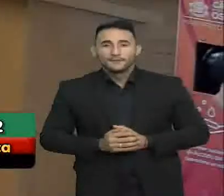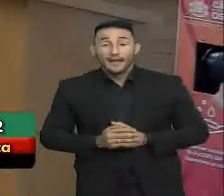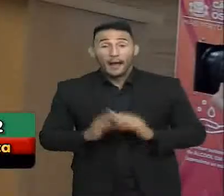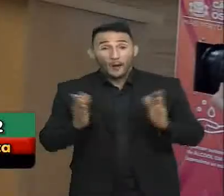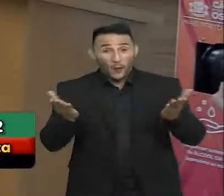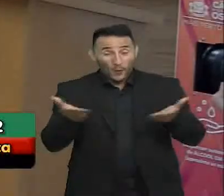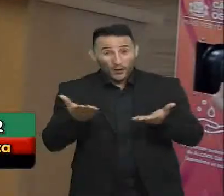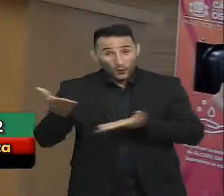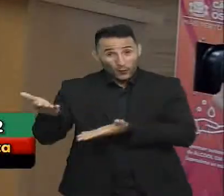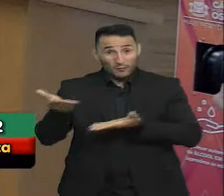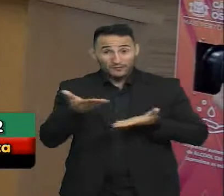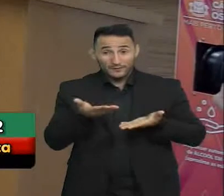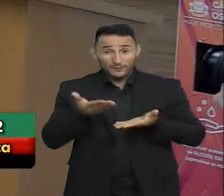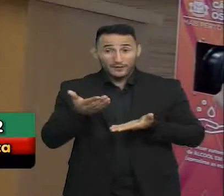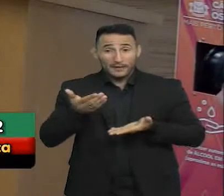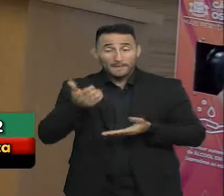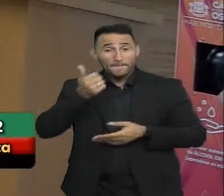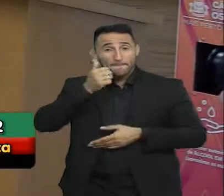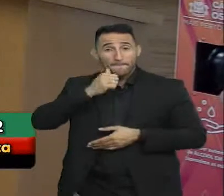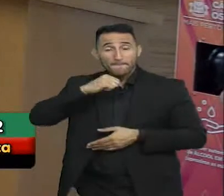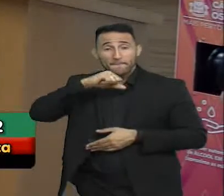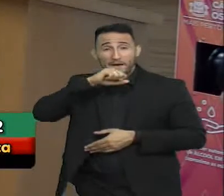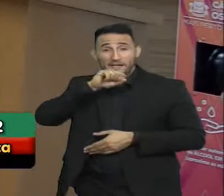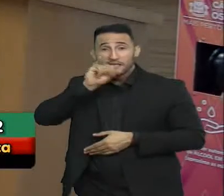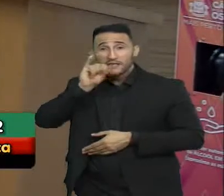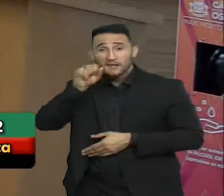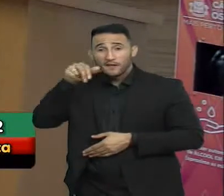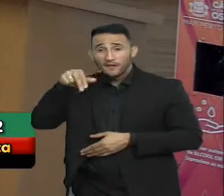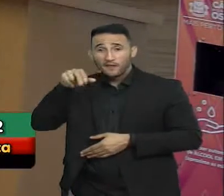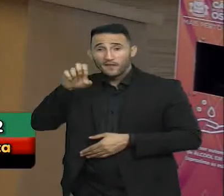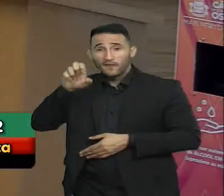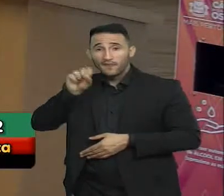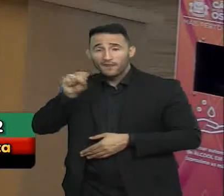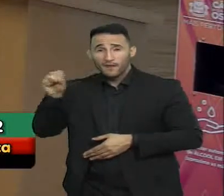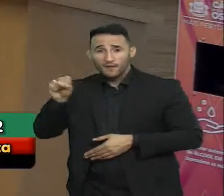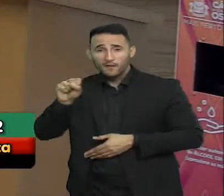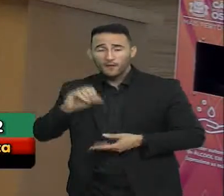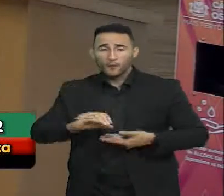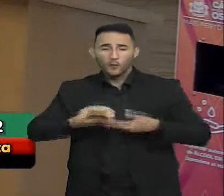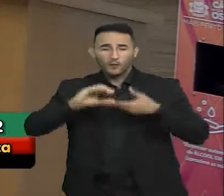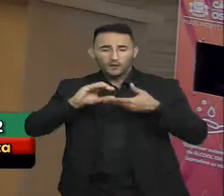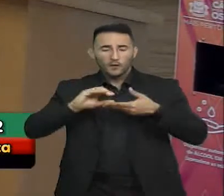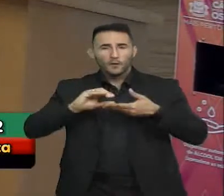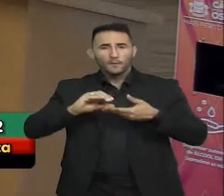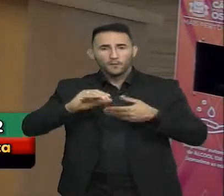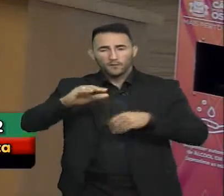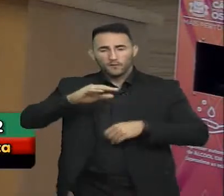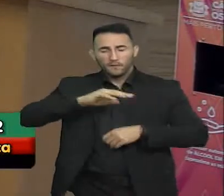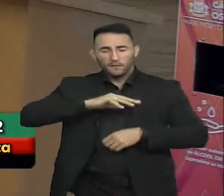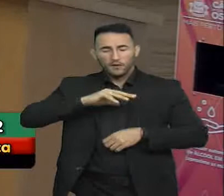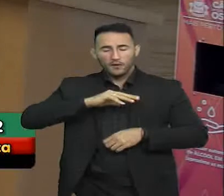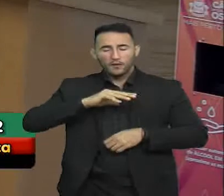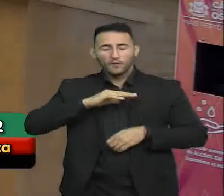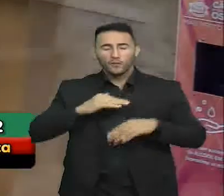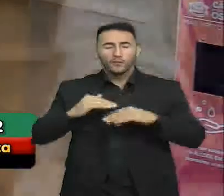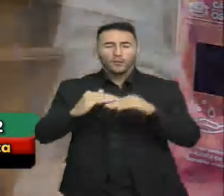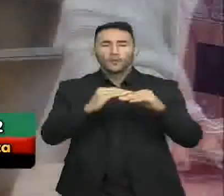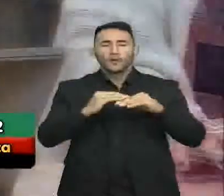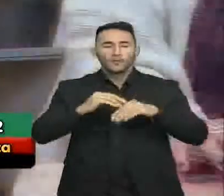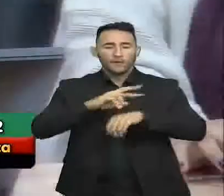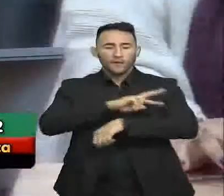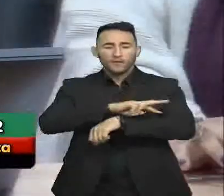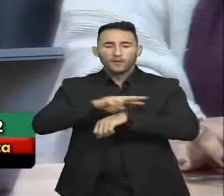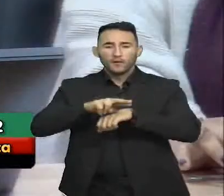Agora eu convido a mãe Inês, que é do Conselho Municipal de Promoção da Igualdade Racial, para fazer uso